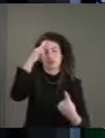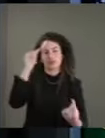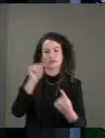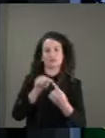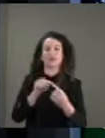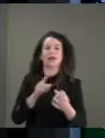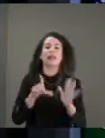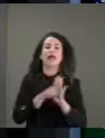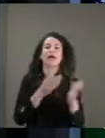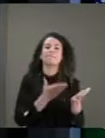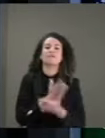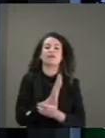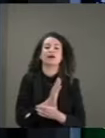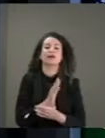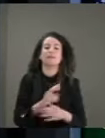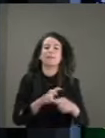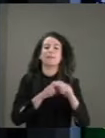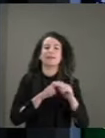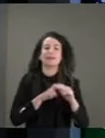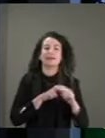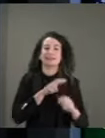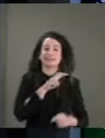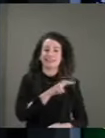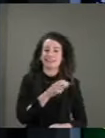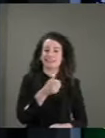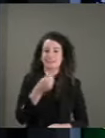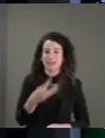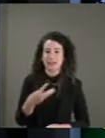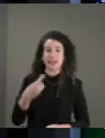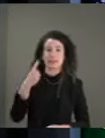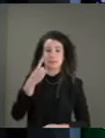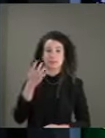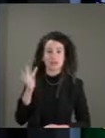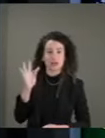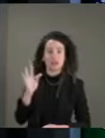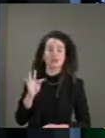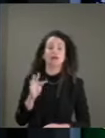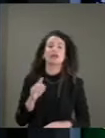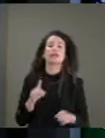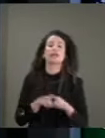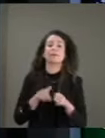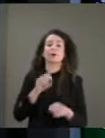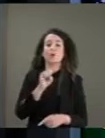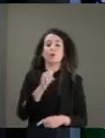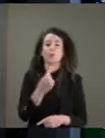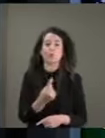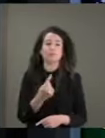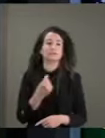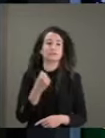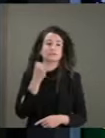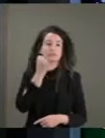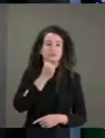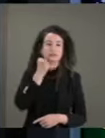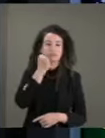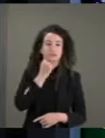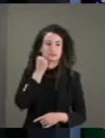aprovada por 513 deputados federais e 81 senadores.